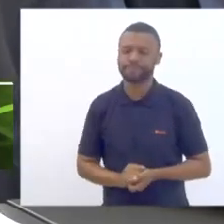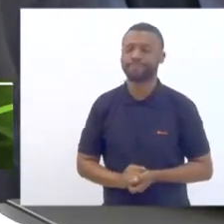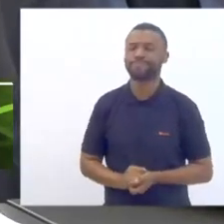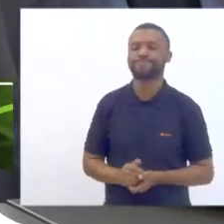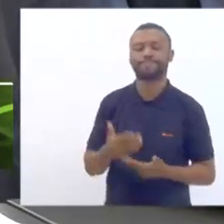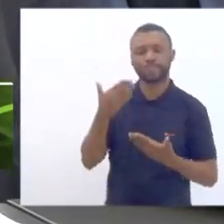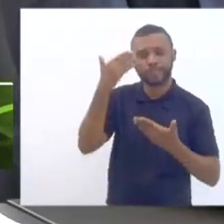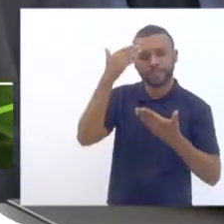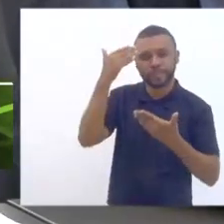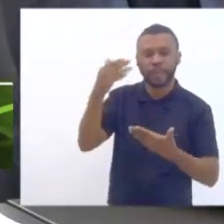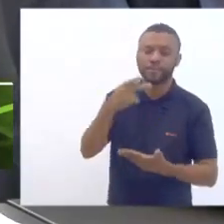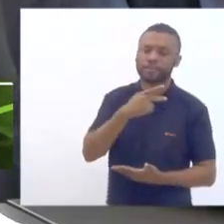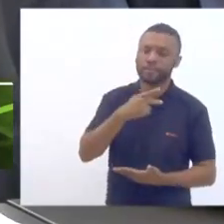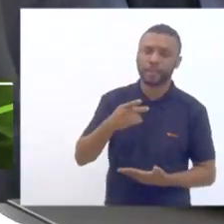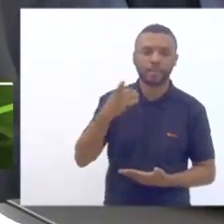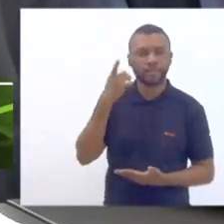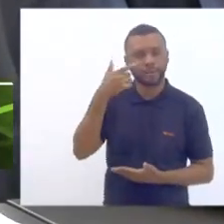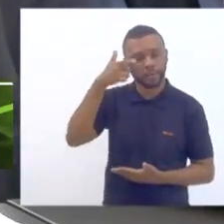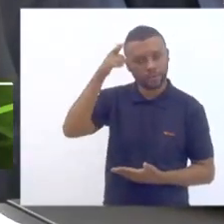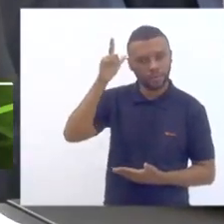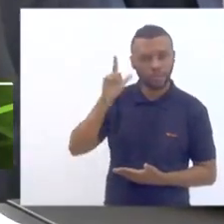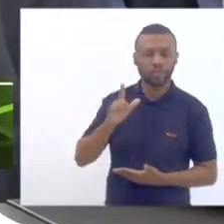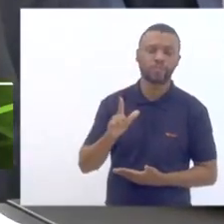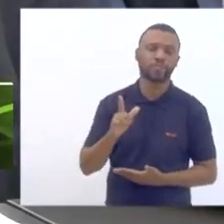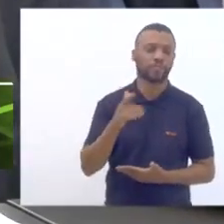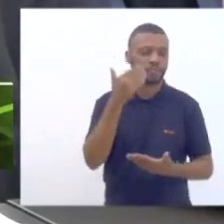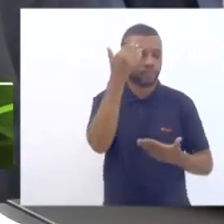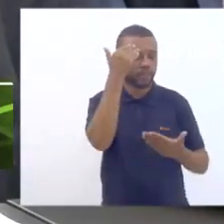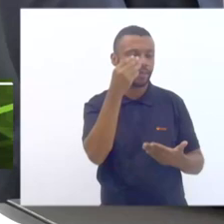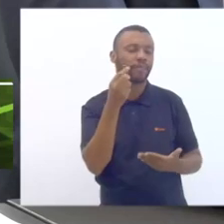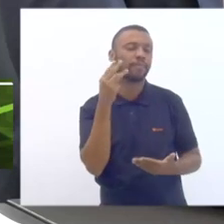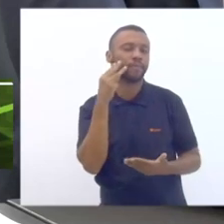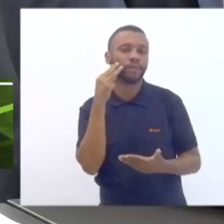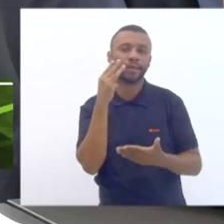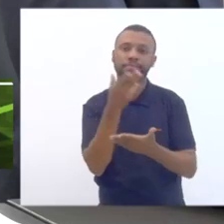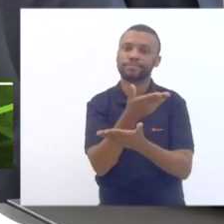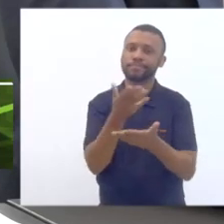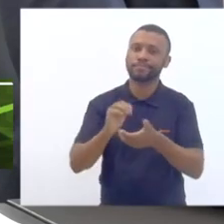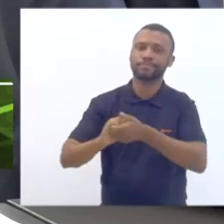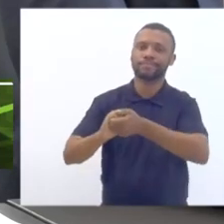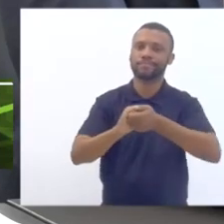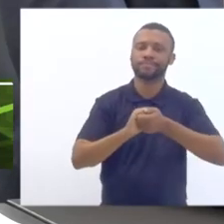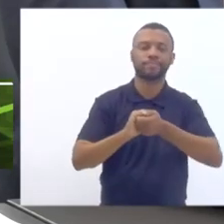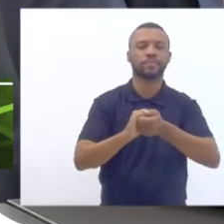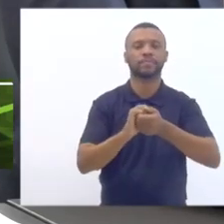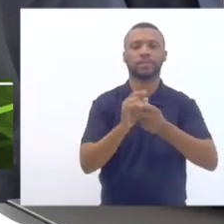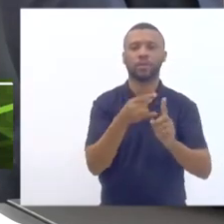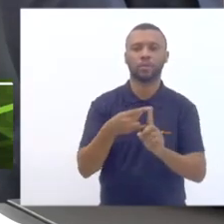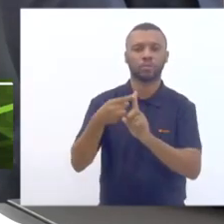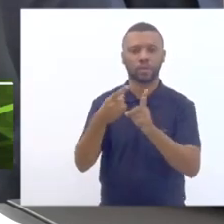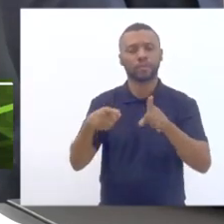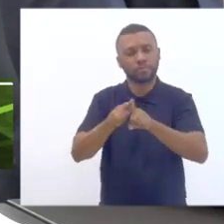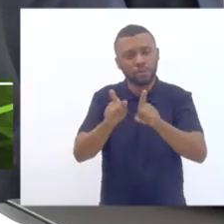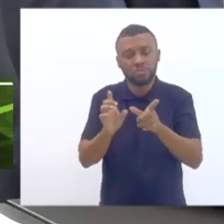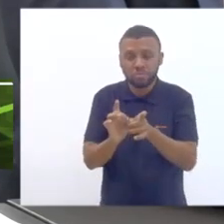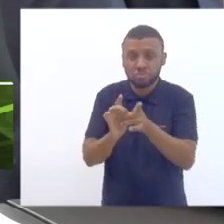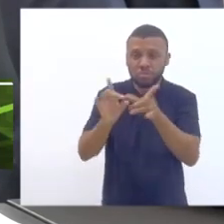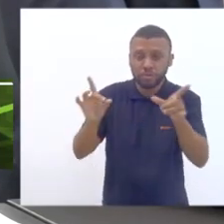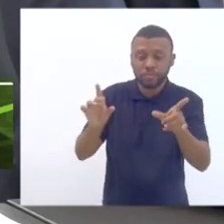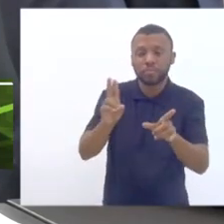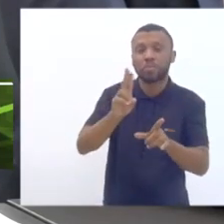obrigado, deputado Valdeque. Senhores deputados presentes aí pelo Zoom, coloco meu nome sem disposição, presidente,